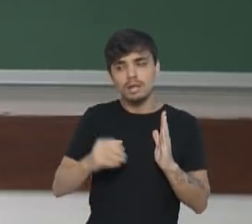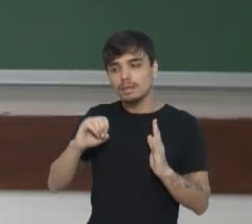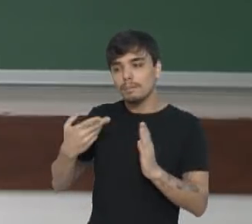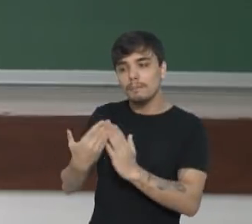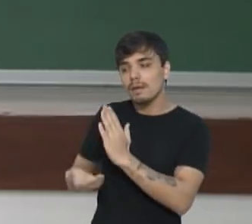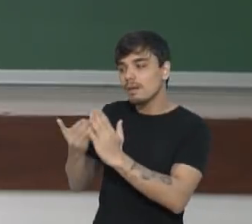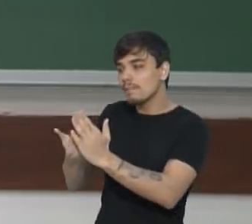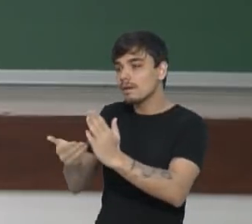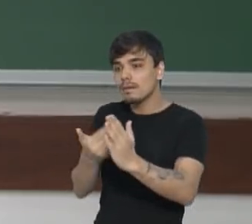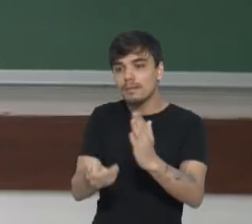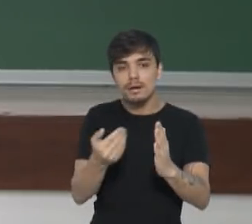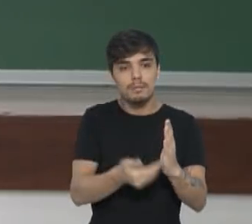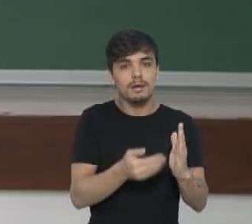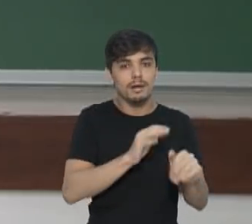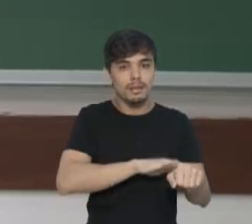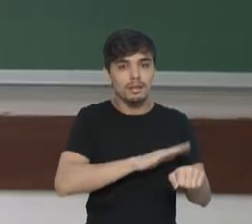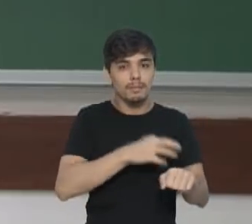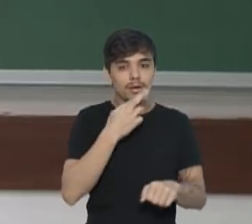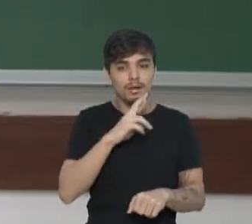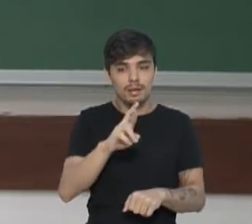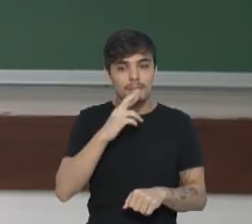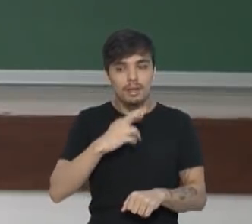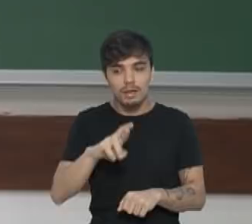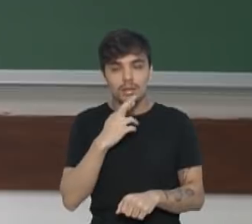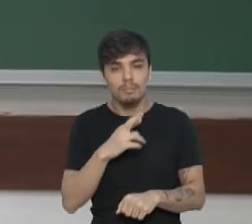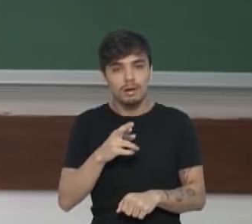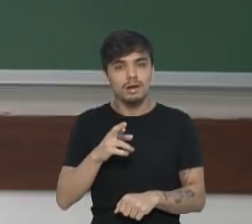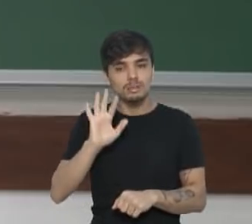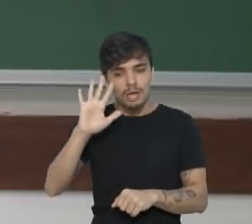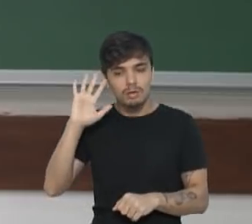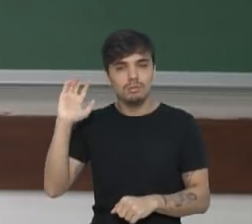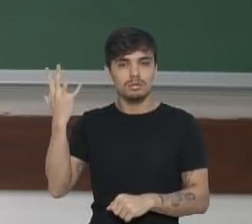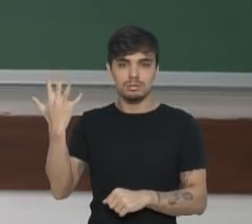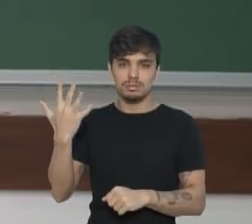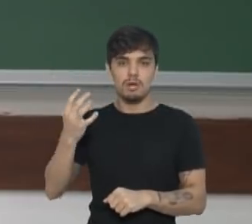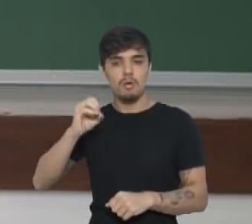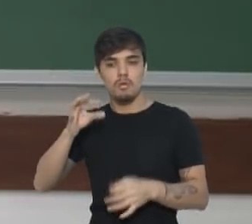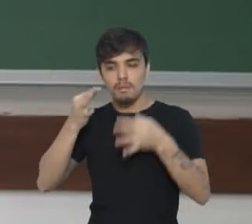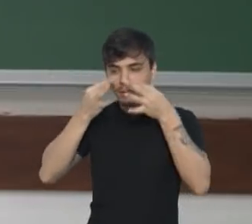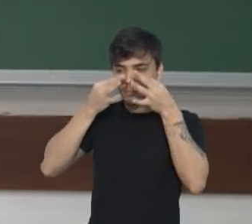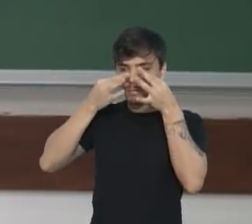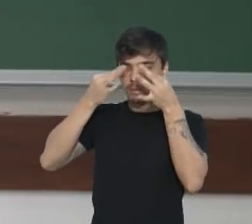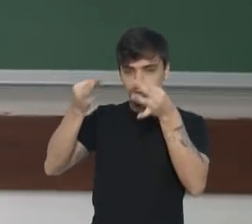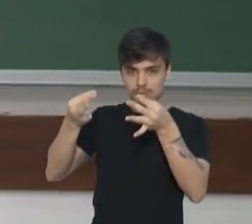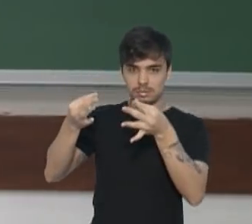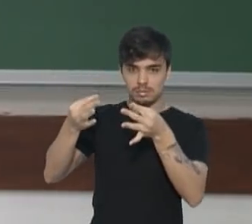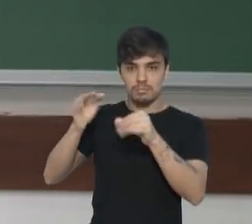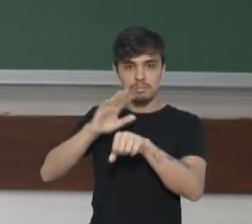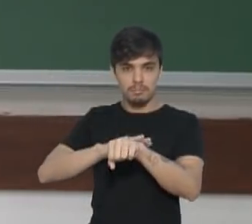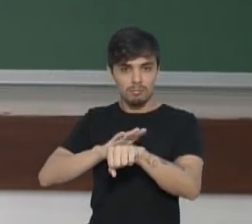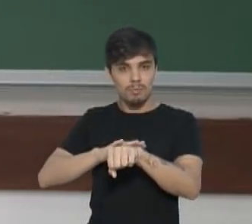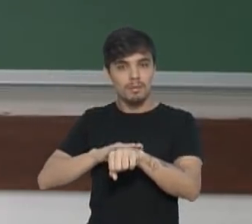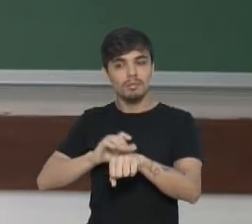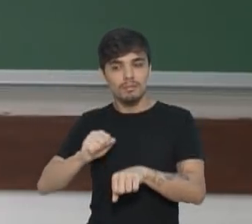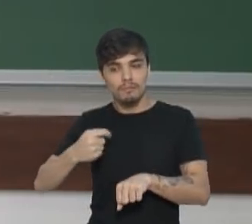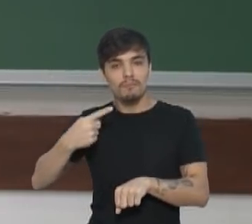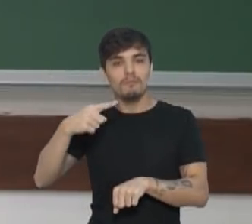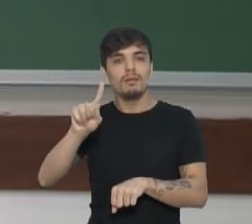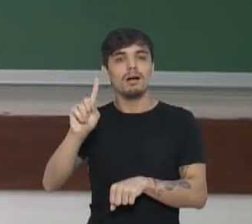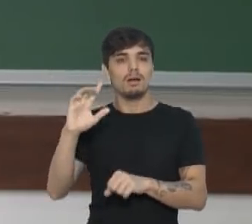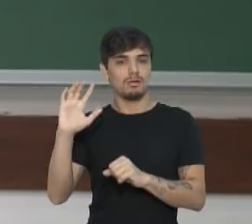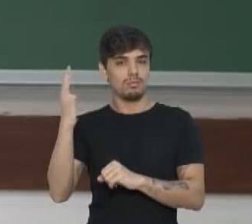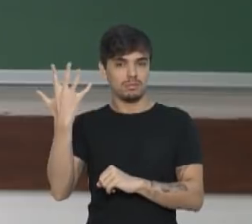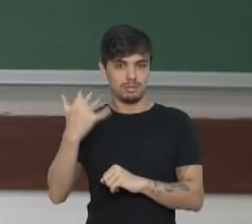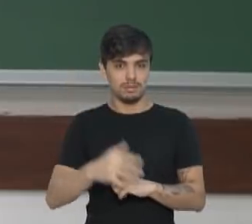instantes lamentando esse instante que já passou? Ou vai prestar mais atenção nos momentos que ainda estão por vir, que